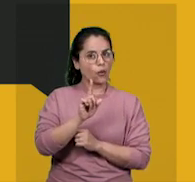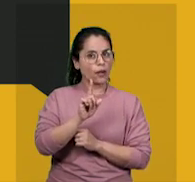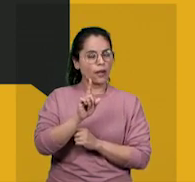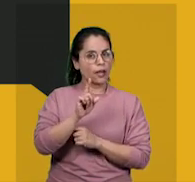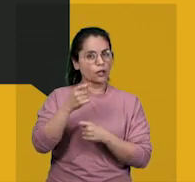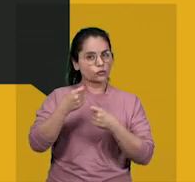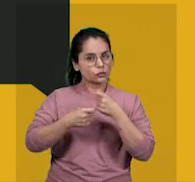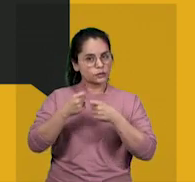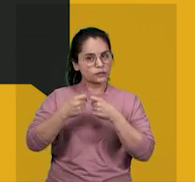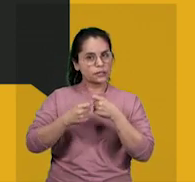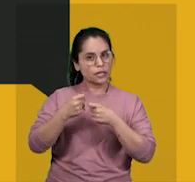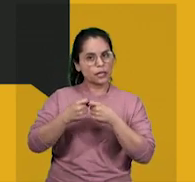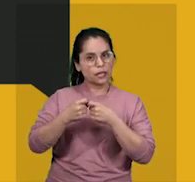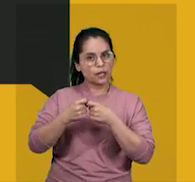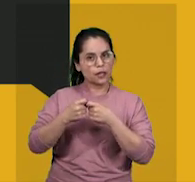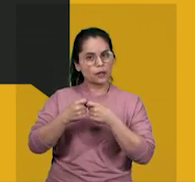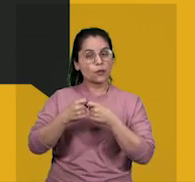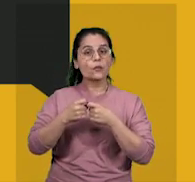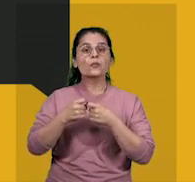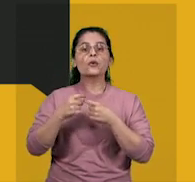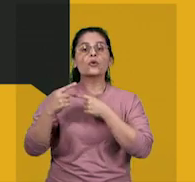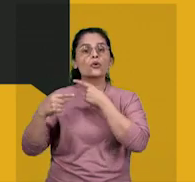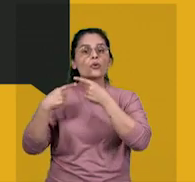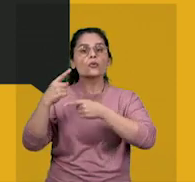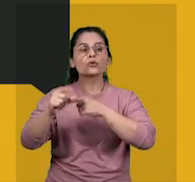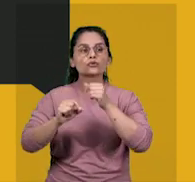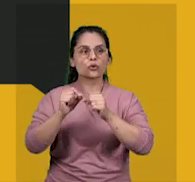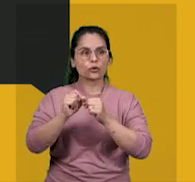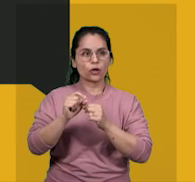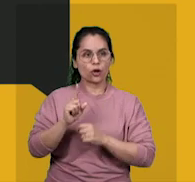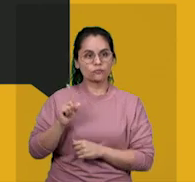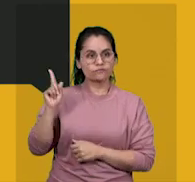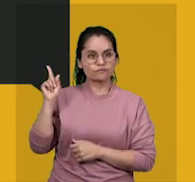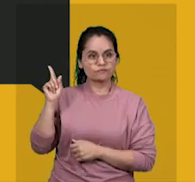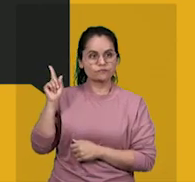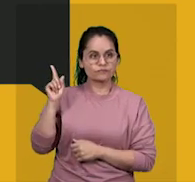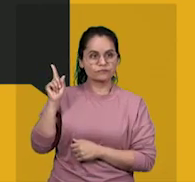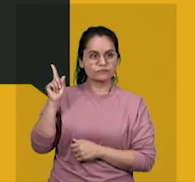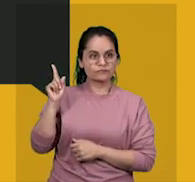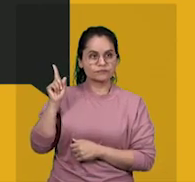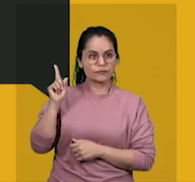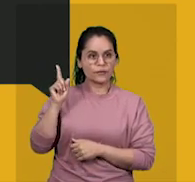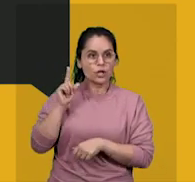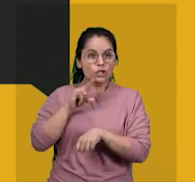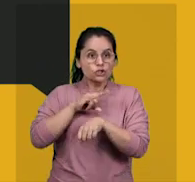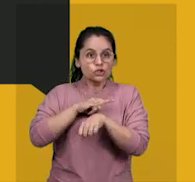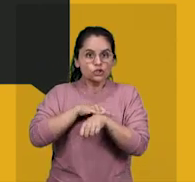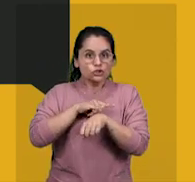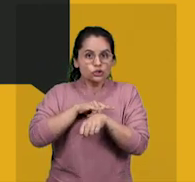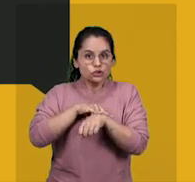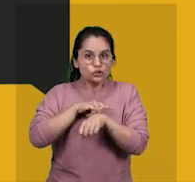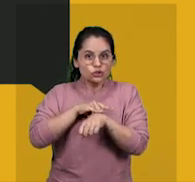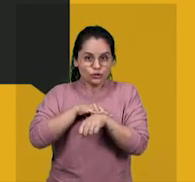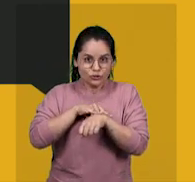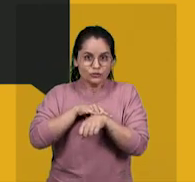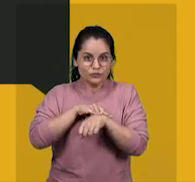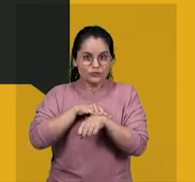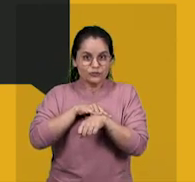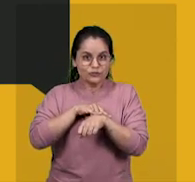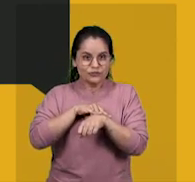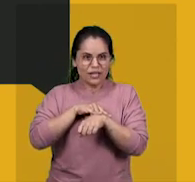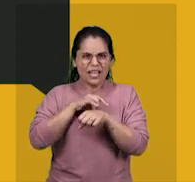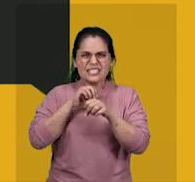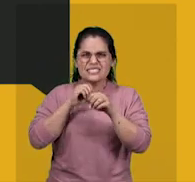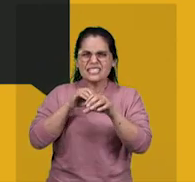reprodutor. Esse órgão aqui é a bexiga. Oi, professora, mas se você está